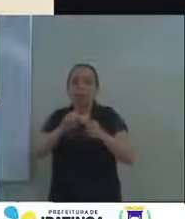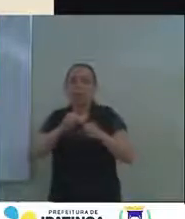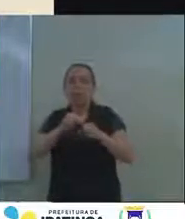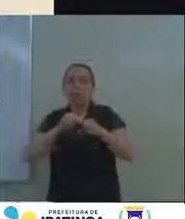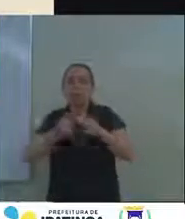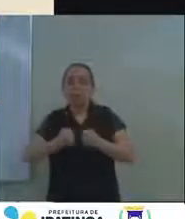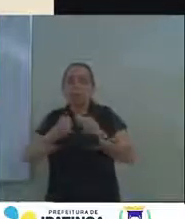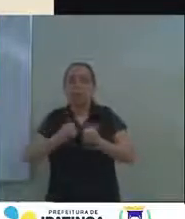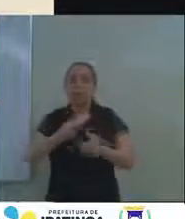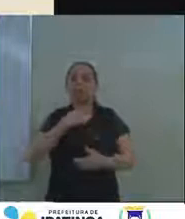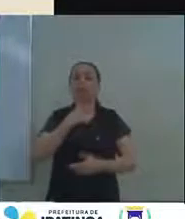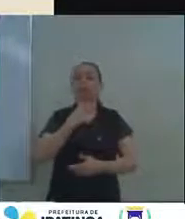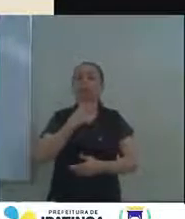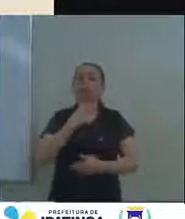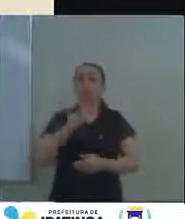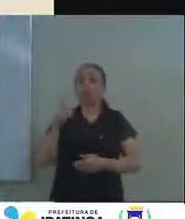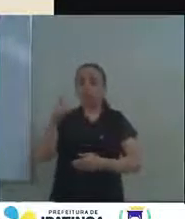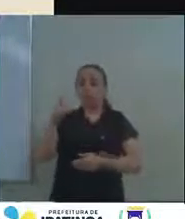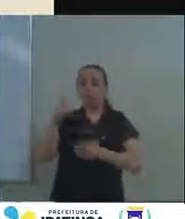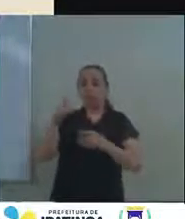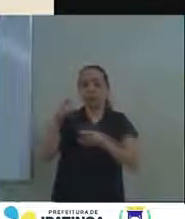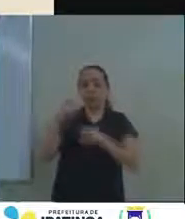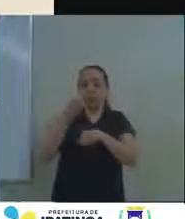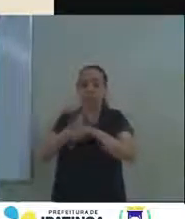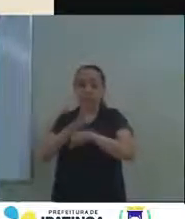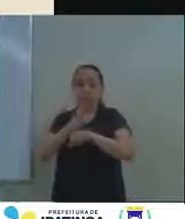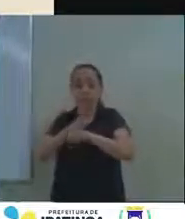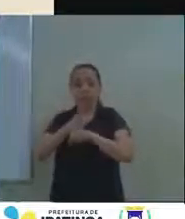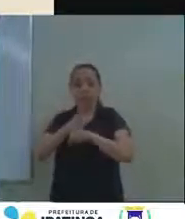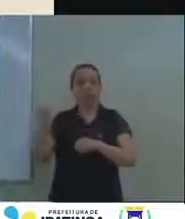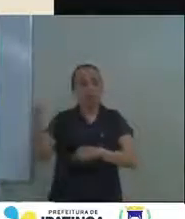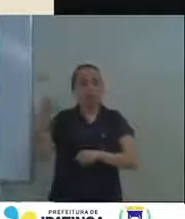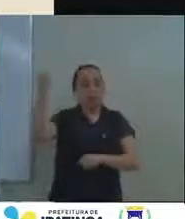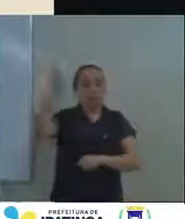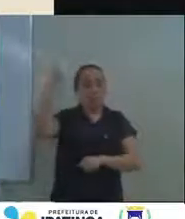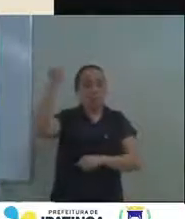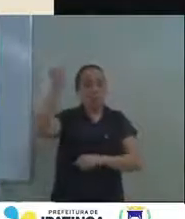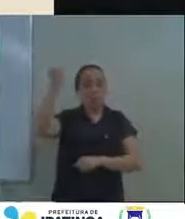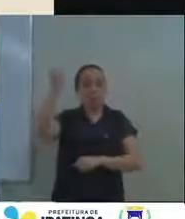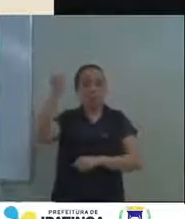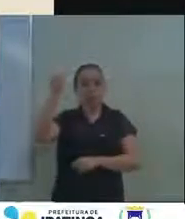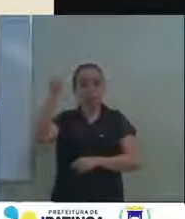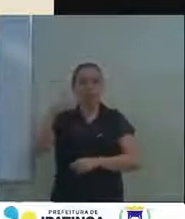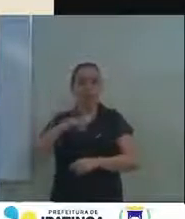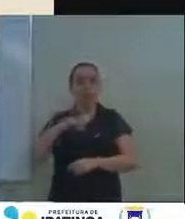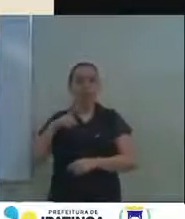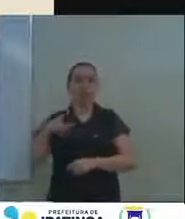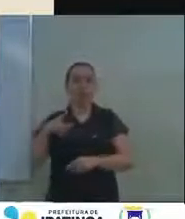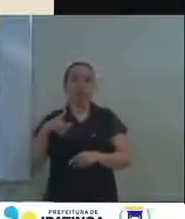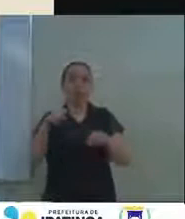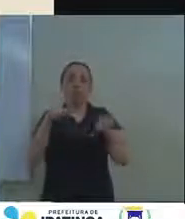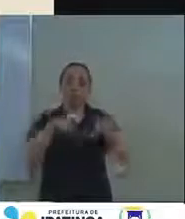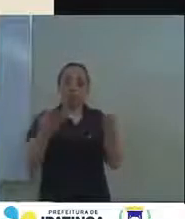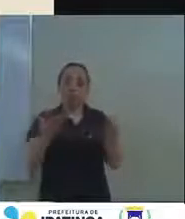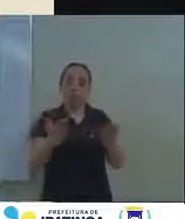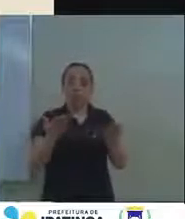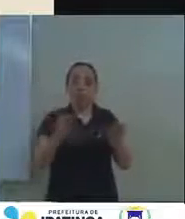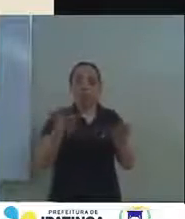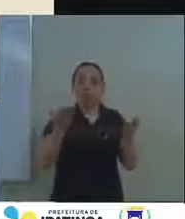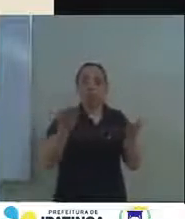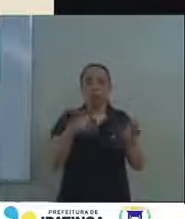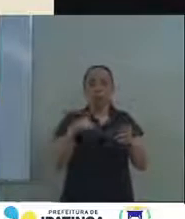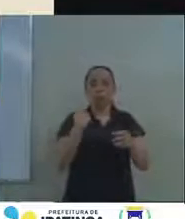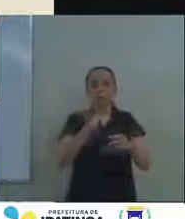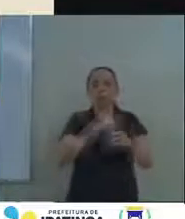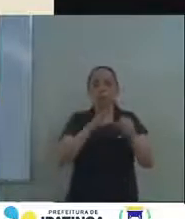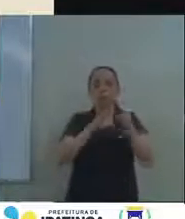exercícios, eles vão ser muito importantes, principalmente na nossa situação atual de pandemia, que a